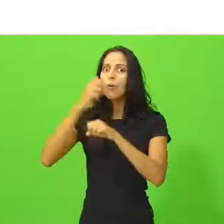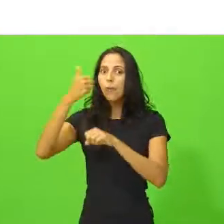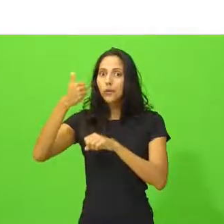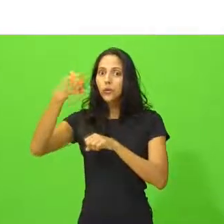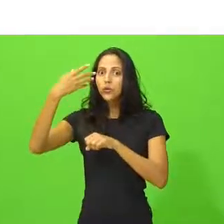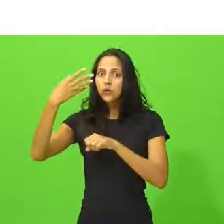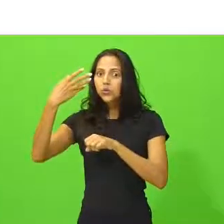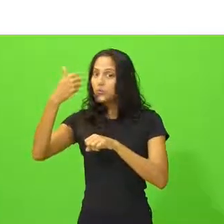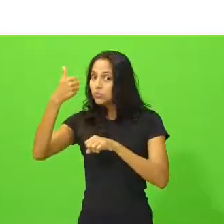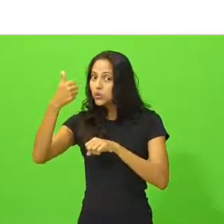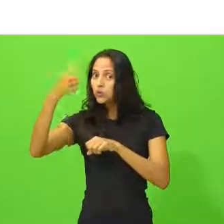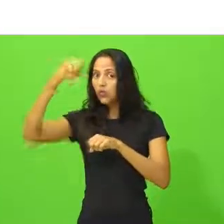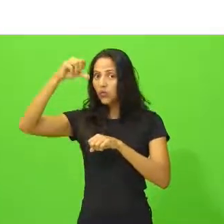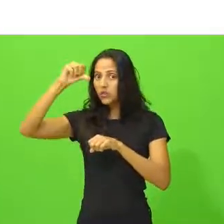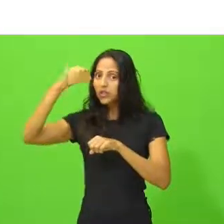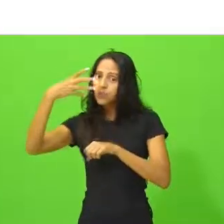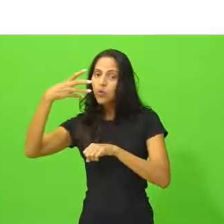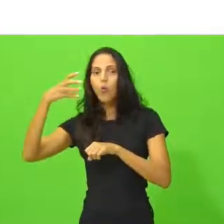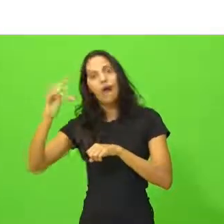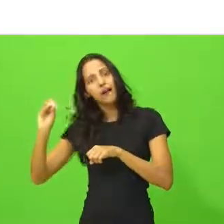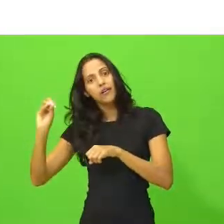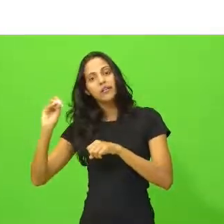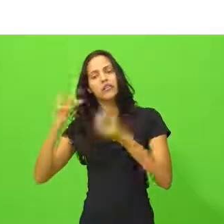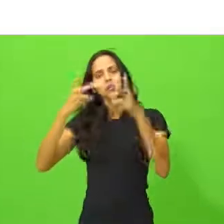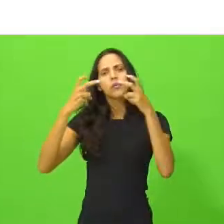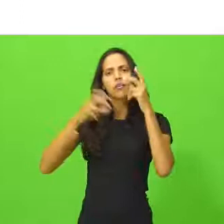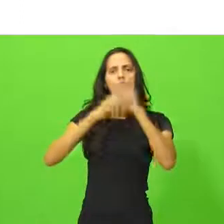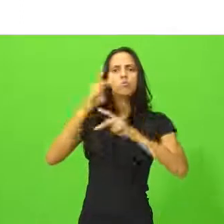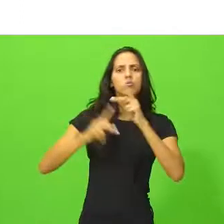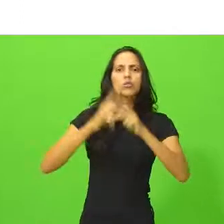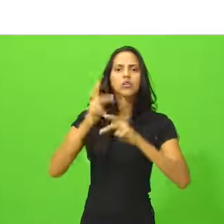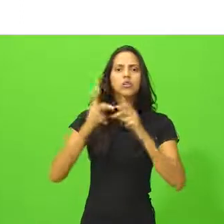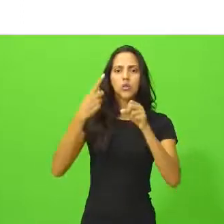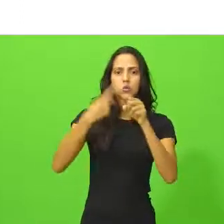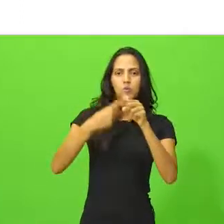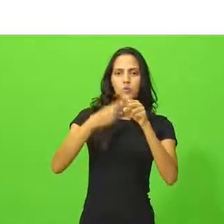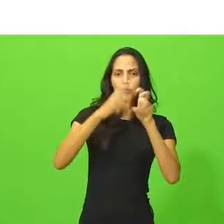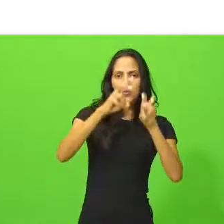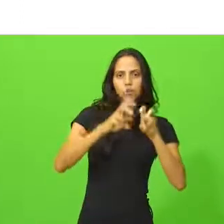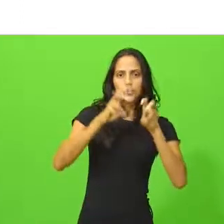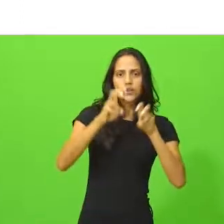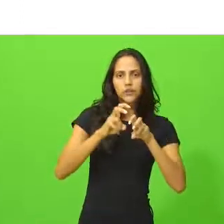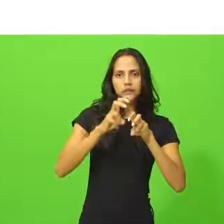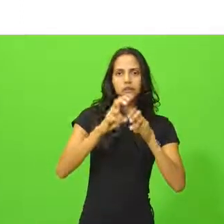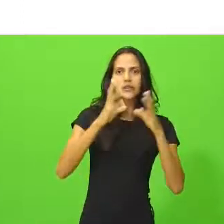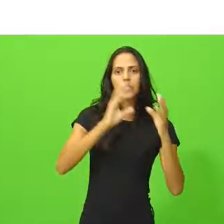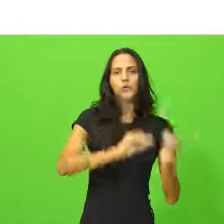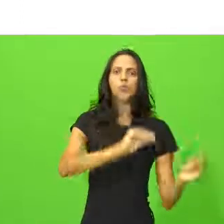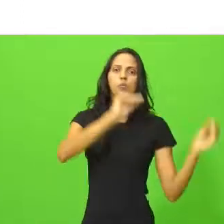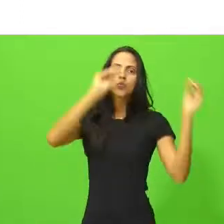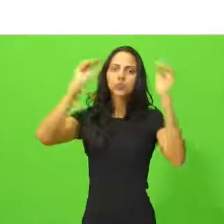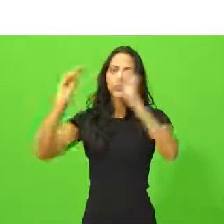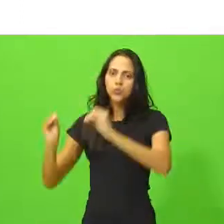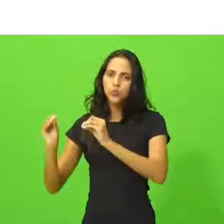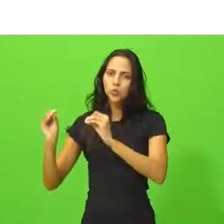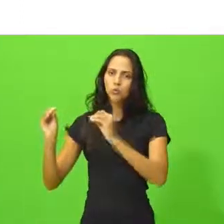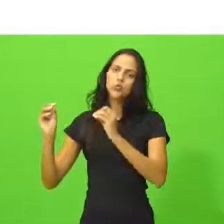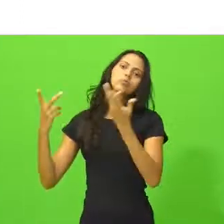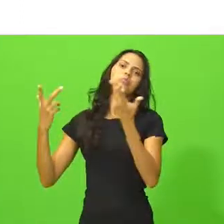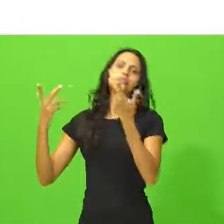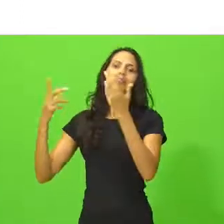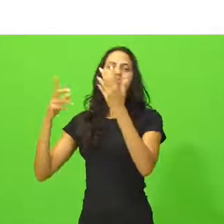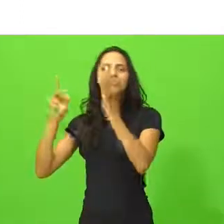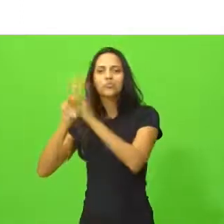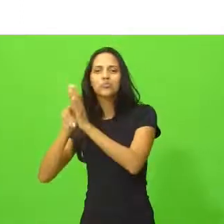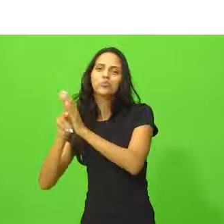a partir dos anos 2000, vocês notam que a população urbana ela é, portanto, predominante. O gráfico ao lado mostra